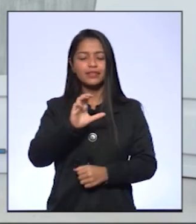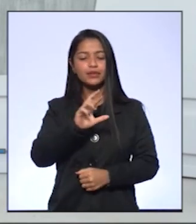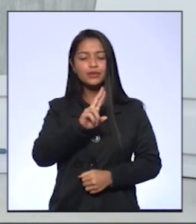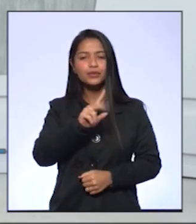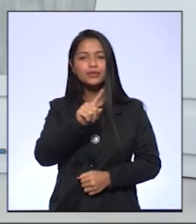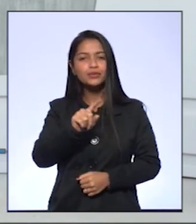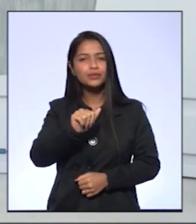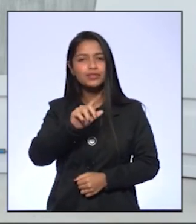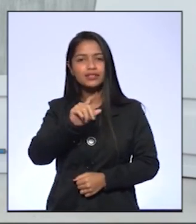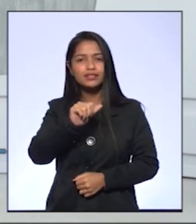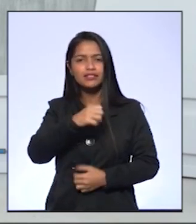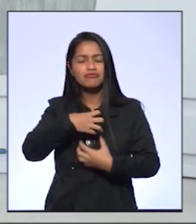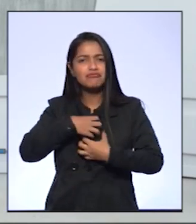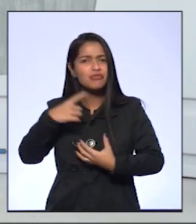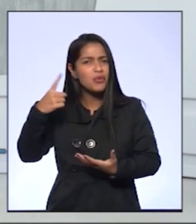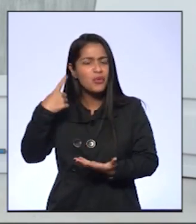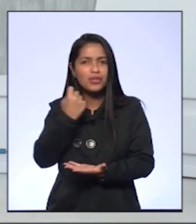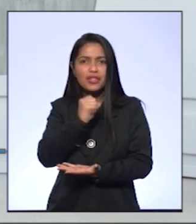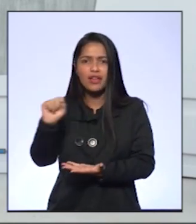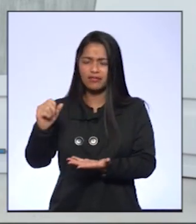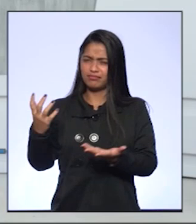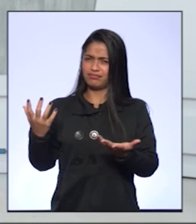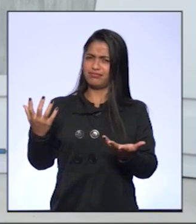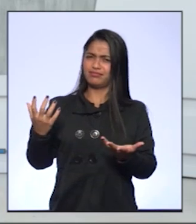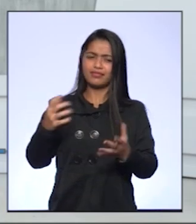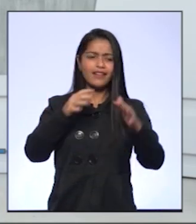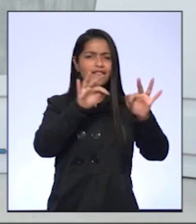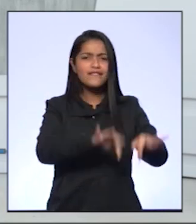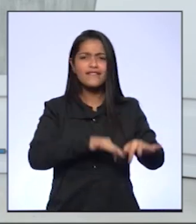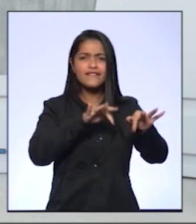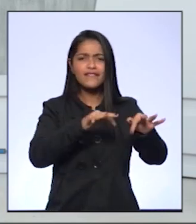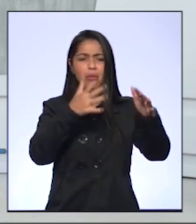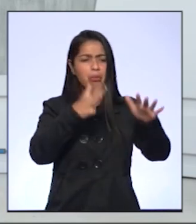demais, gera a crise do feudalismo? Porque deu errado.